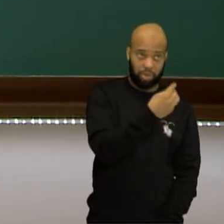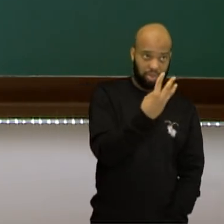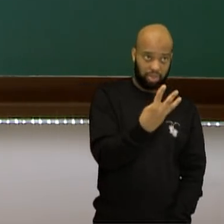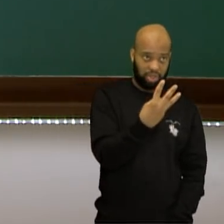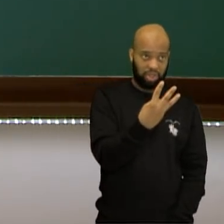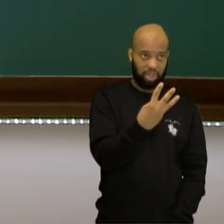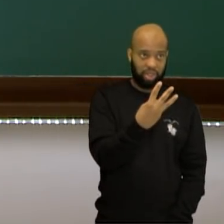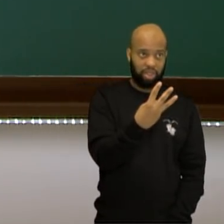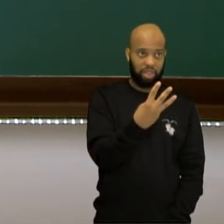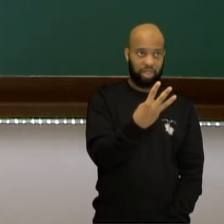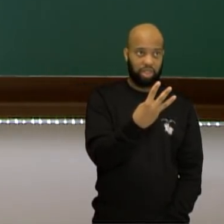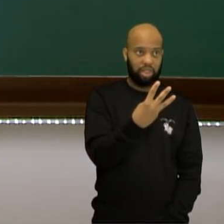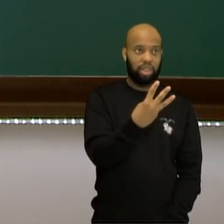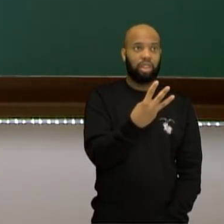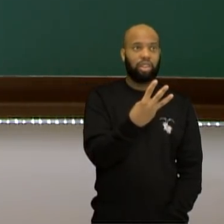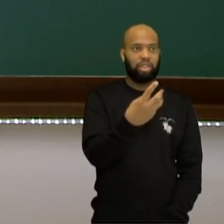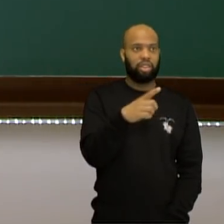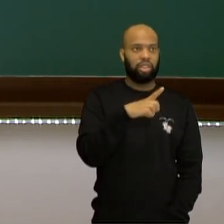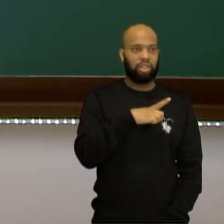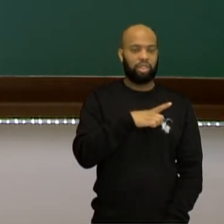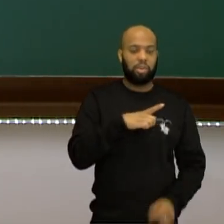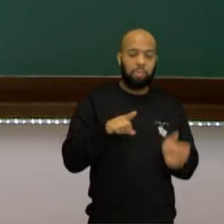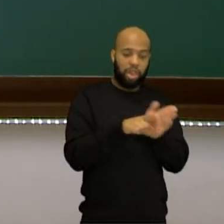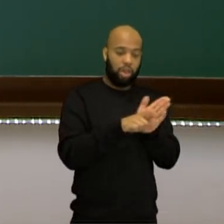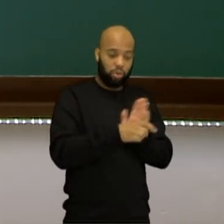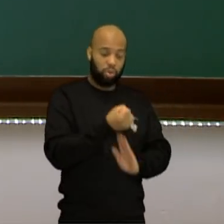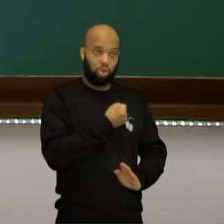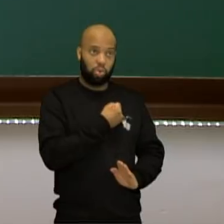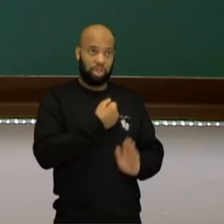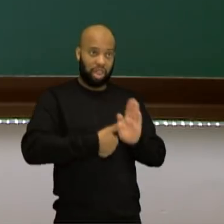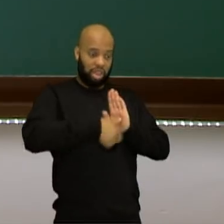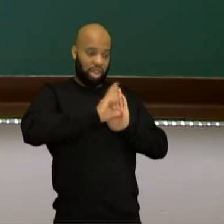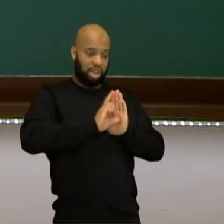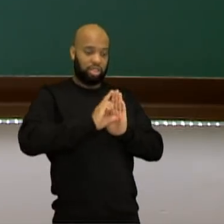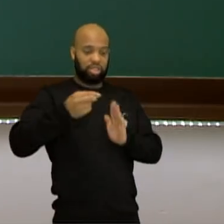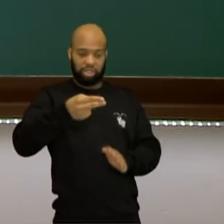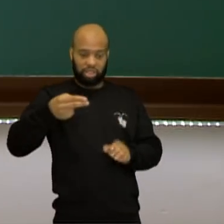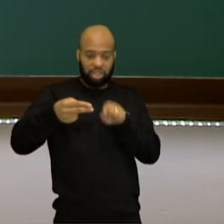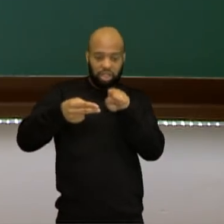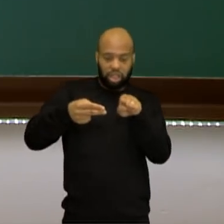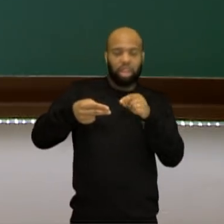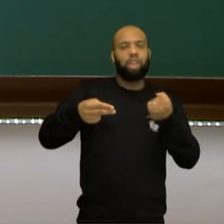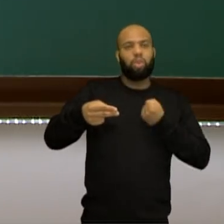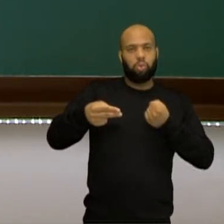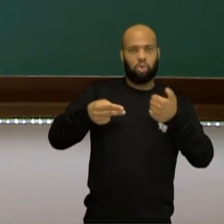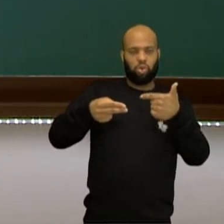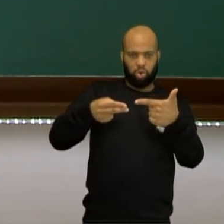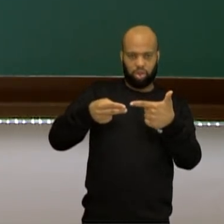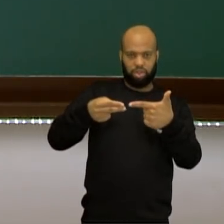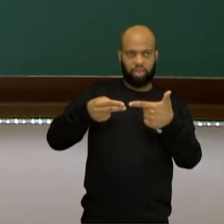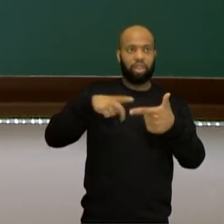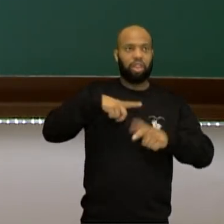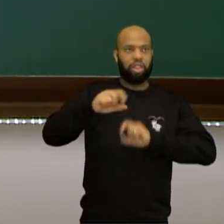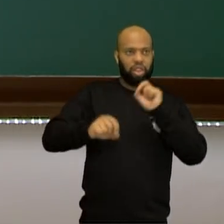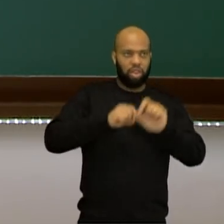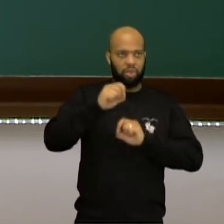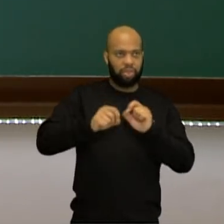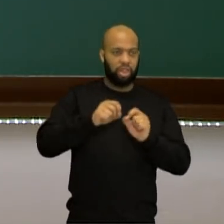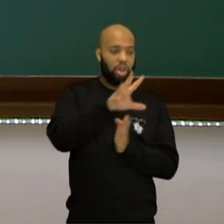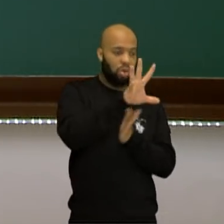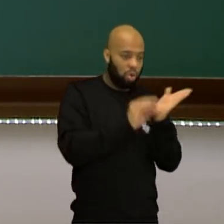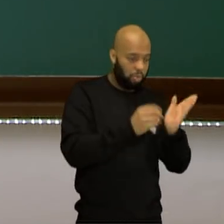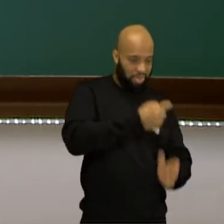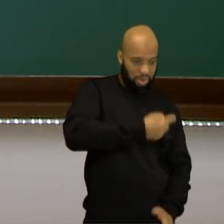menos o número que está aqui antes do sinal de igual. Aqui temos subtração de inteiros, repete o